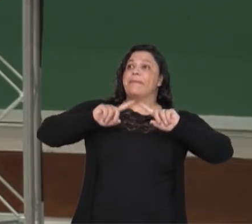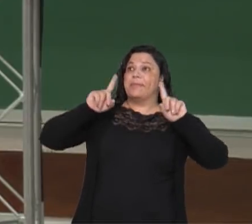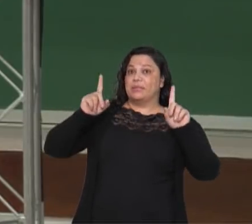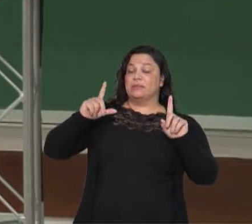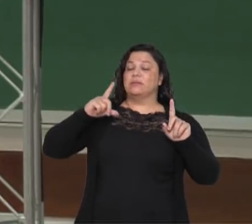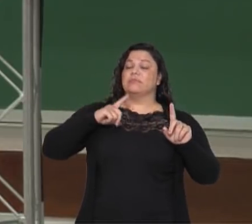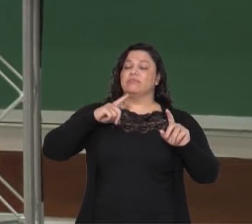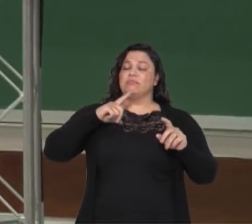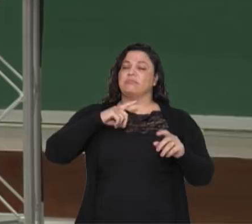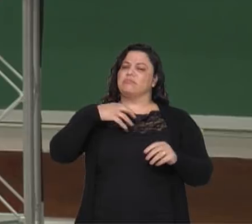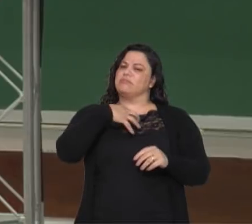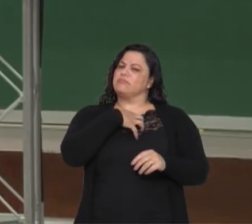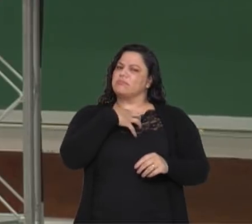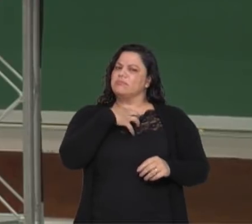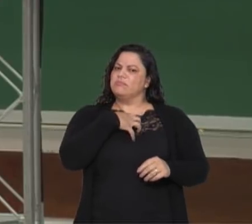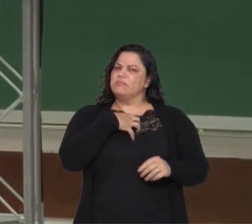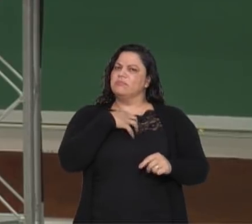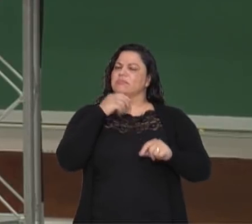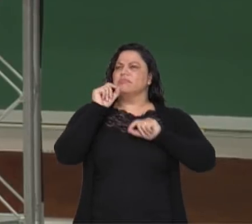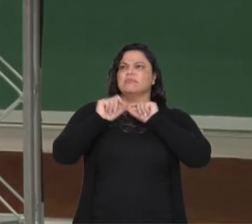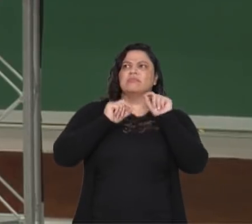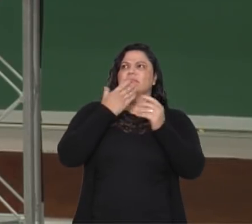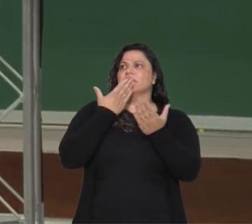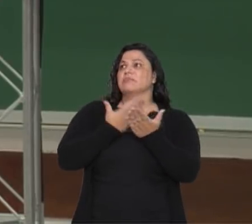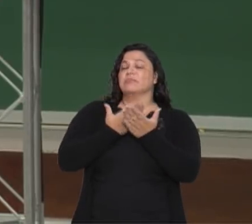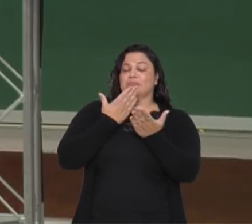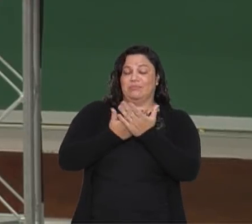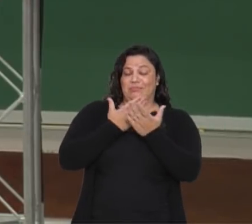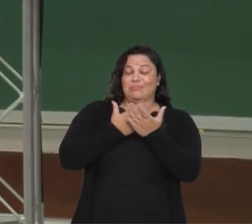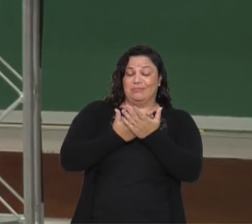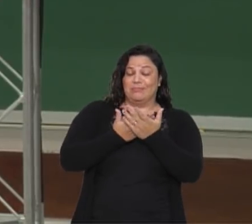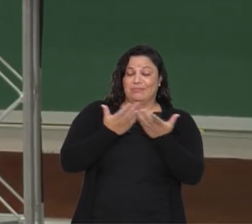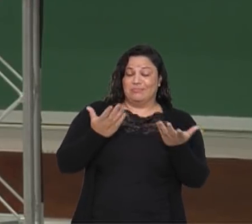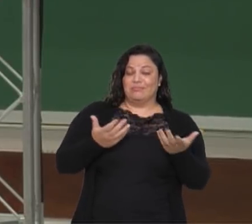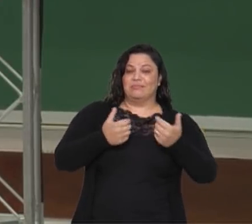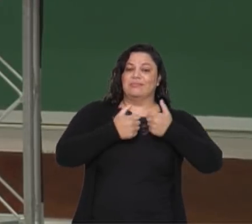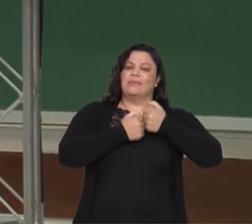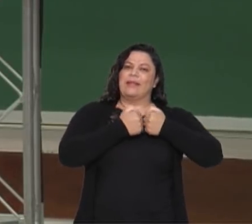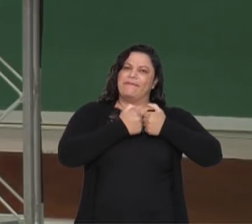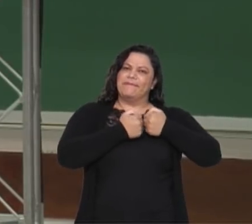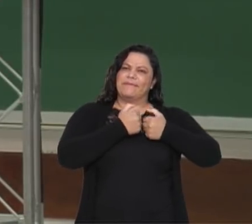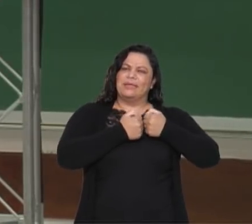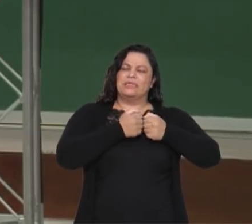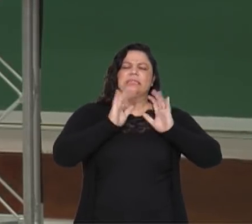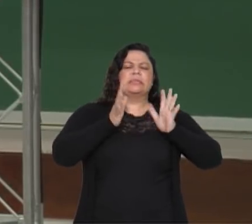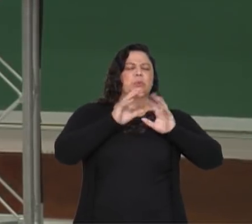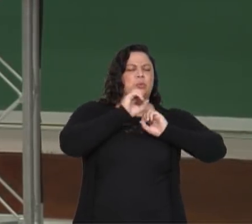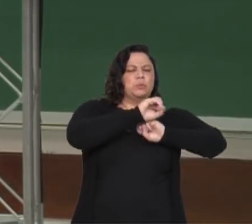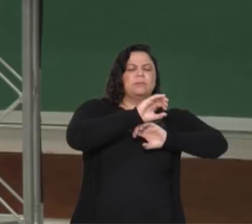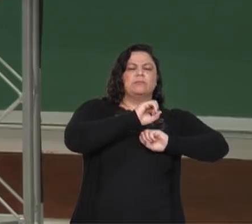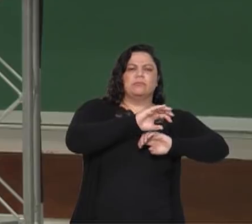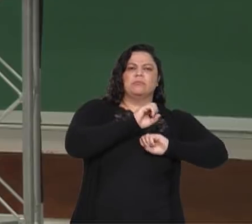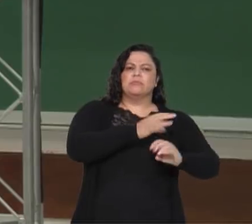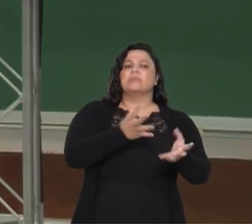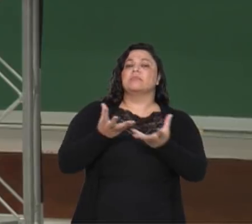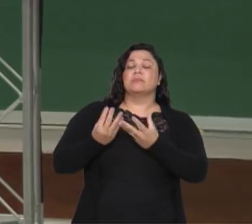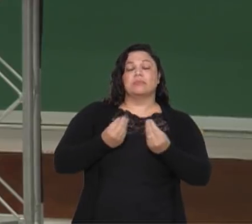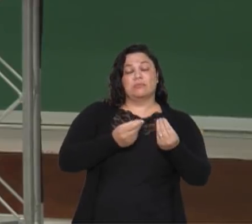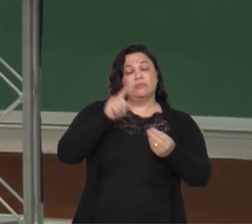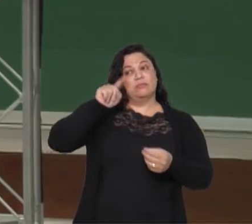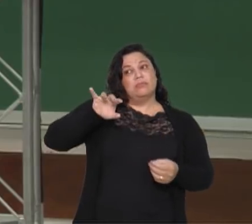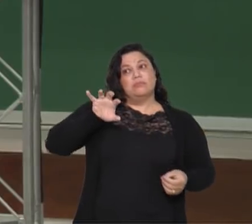formas de estudá-la. A física trabalha bastante com isso. A gente pode perceber também